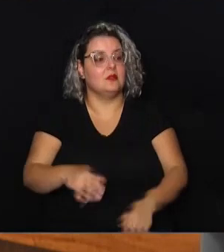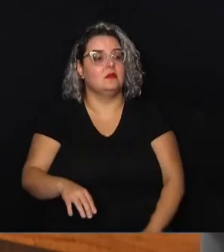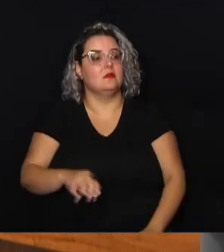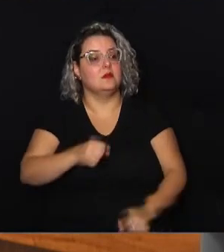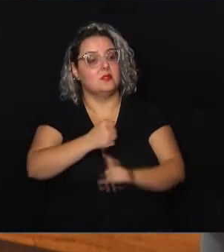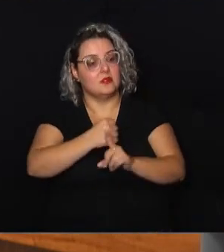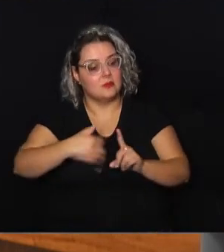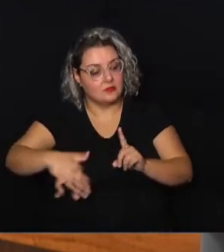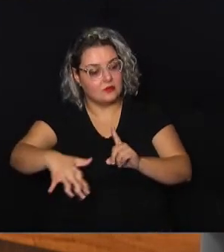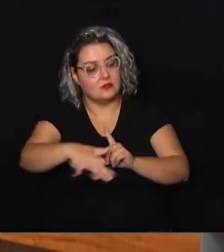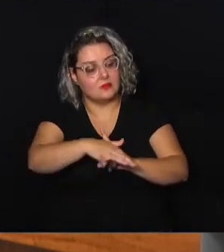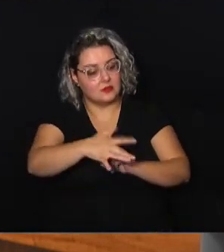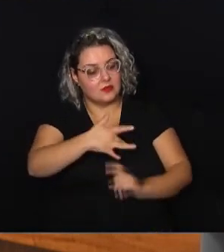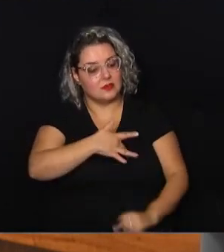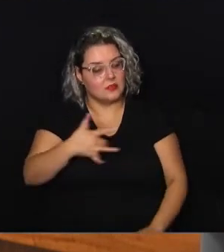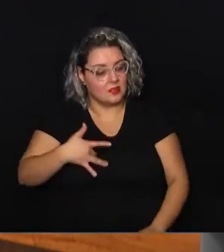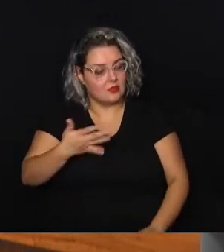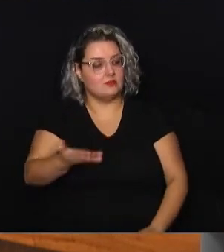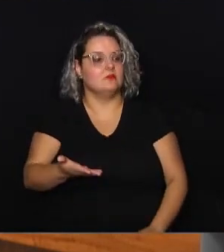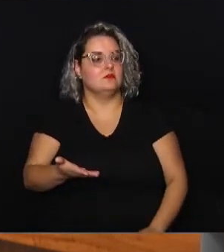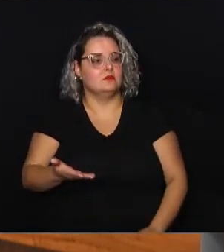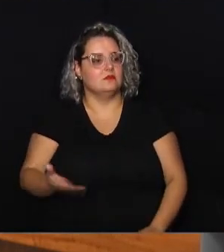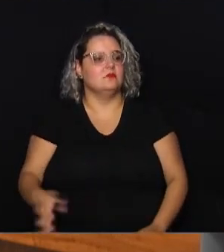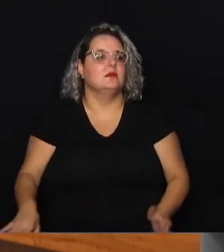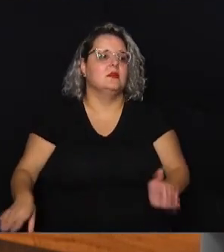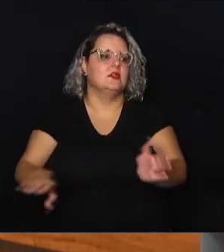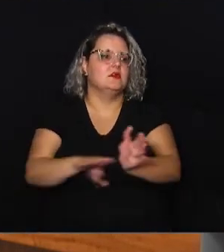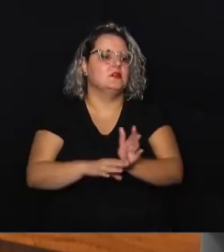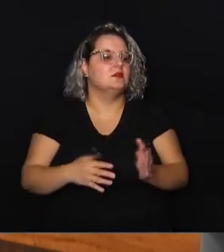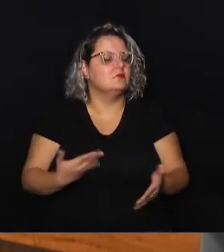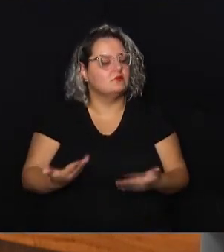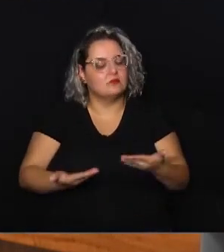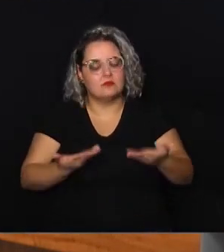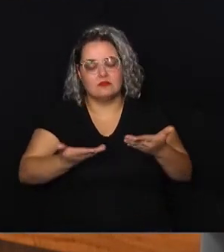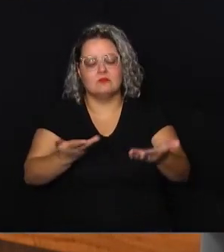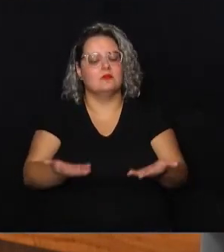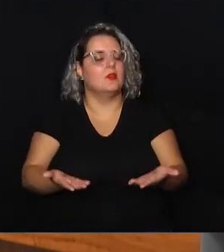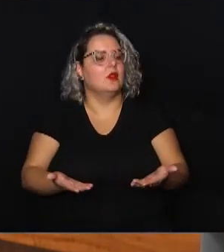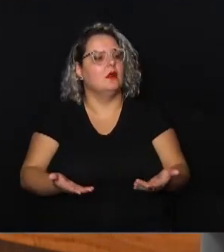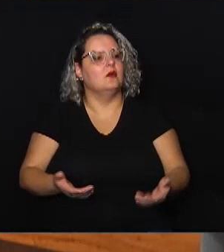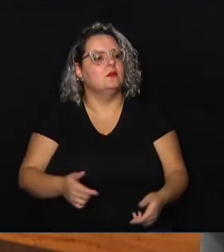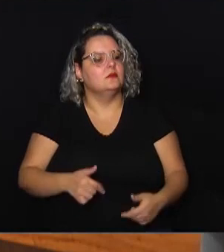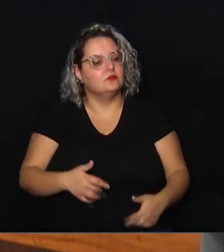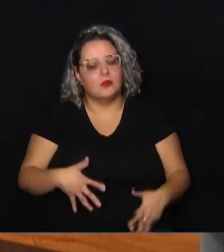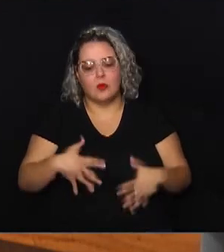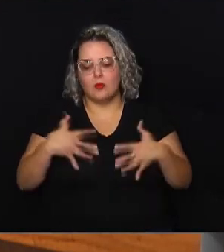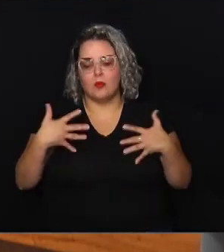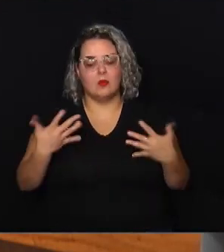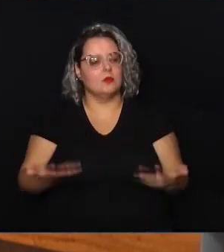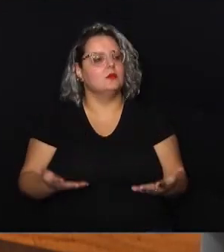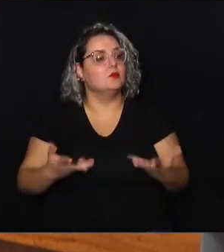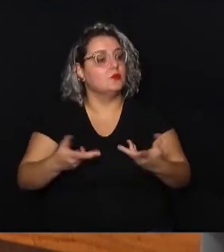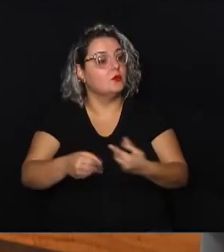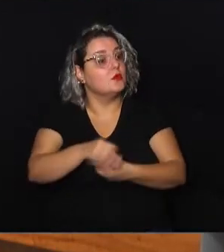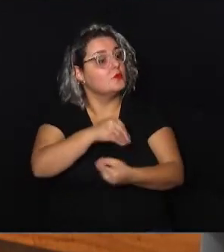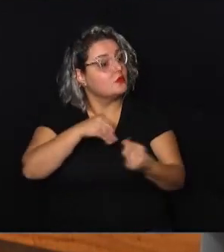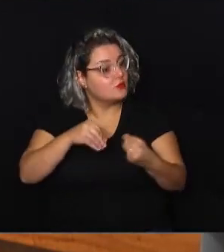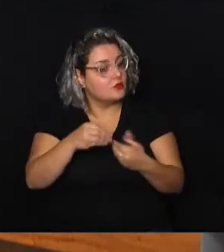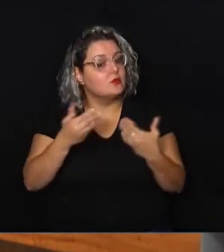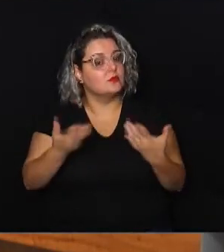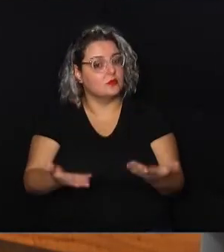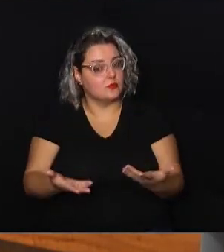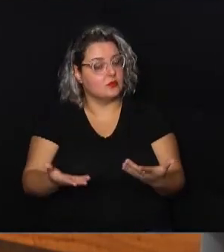né? Veio coroar todo um trabalho hercúleo, né, de todos os envolvidos